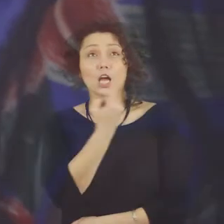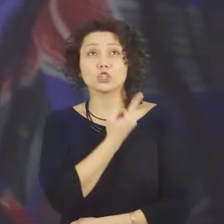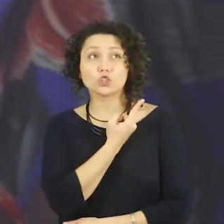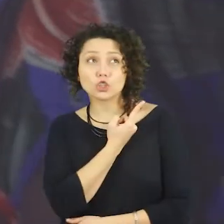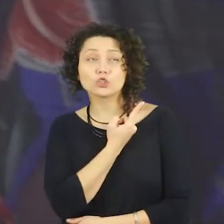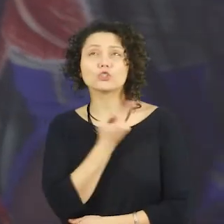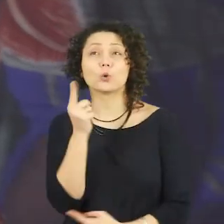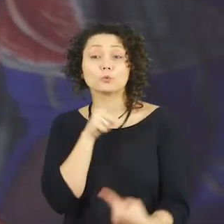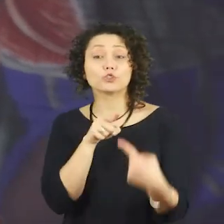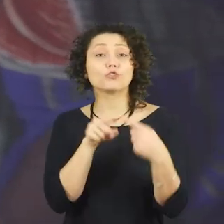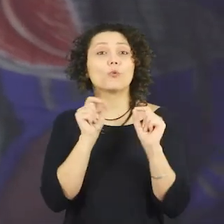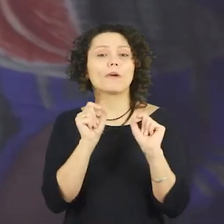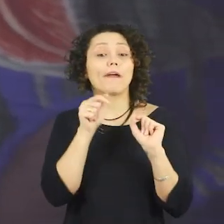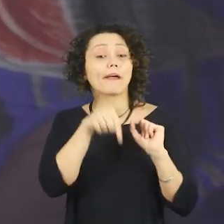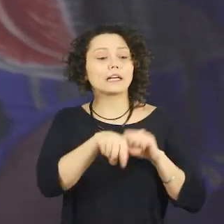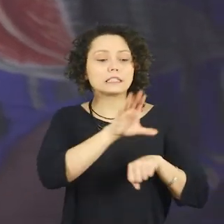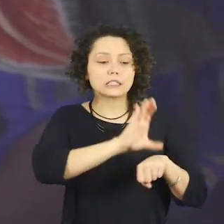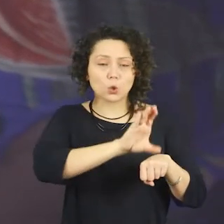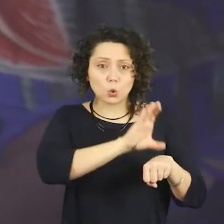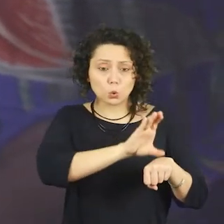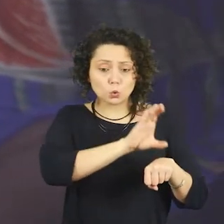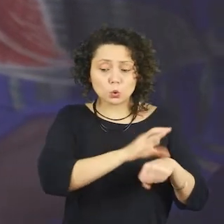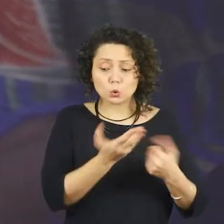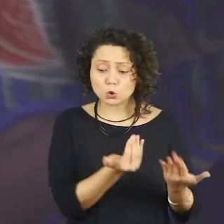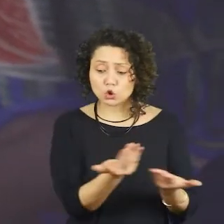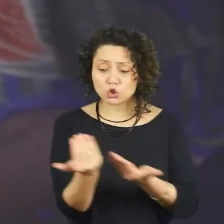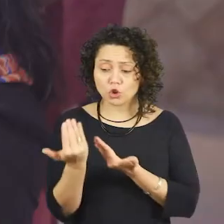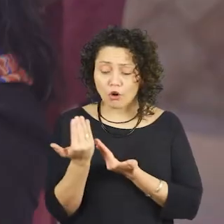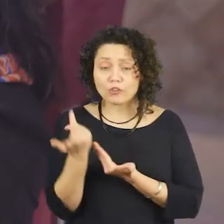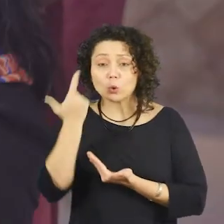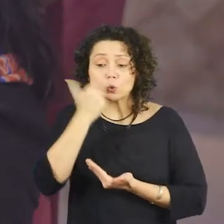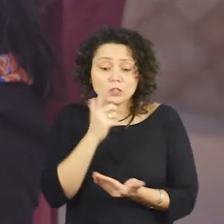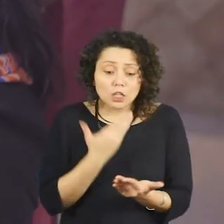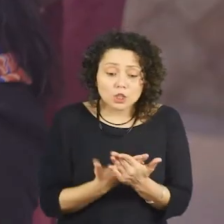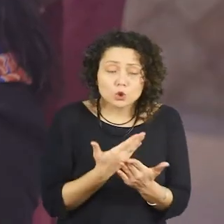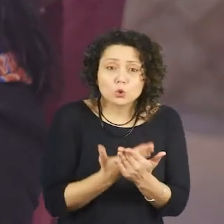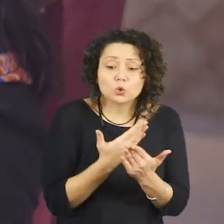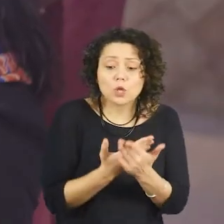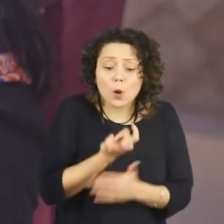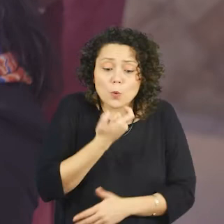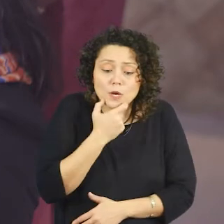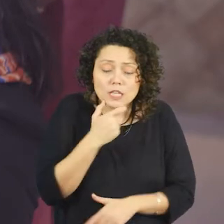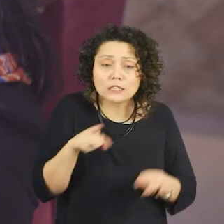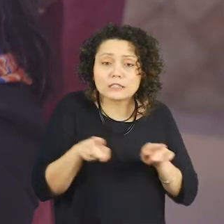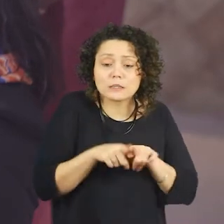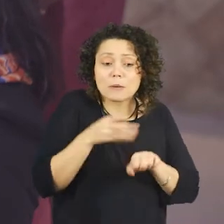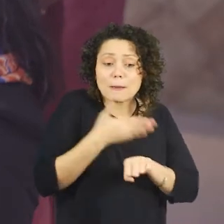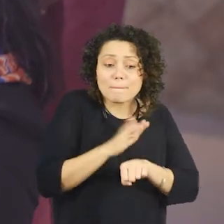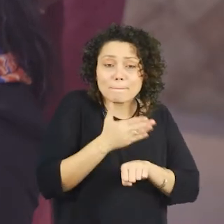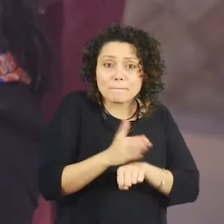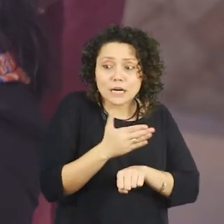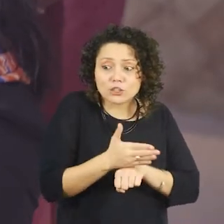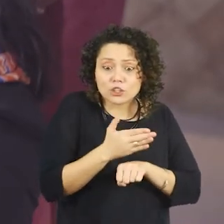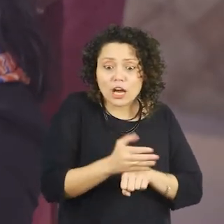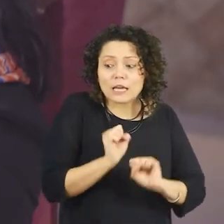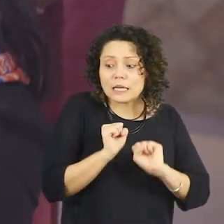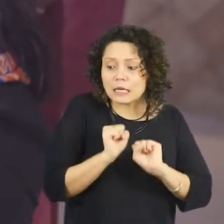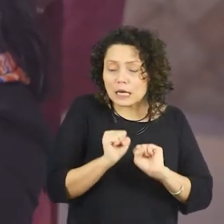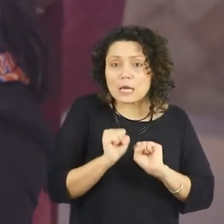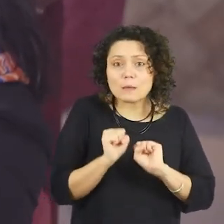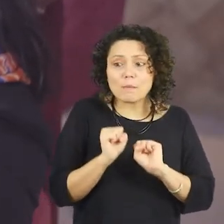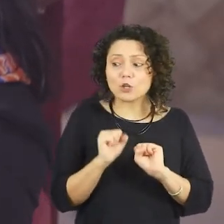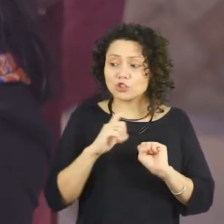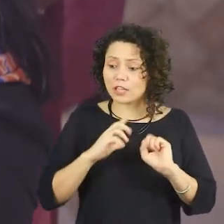Nós queremos que, através desse curso, eles possam estudar o idioma, não só estudar, como também praticar, ajudando